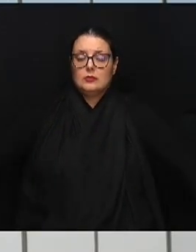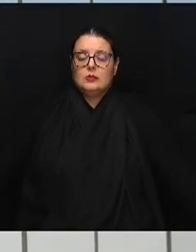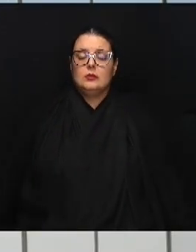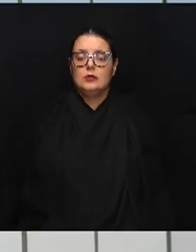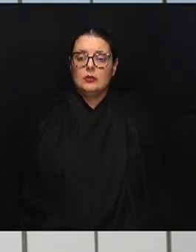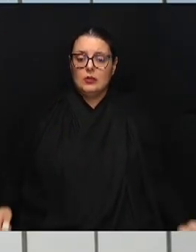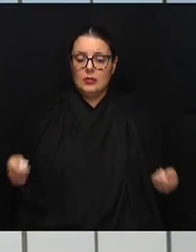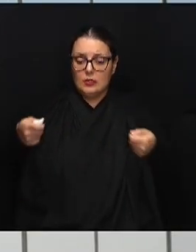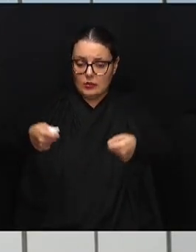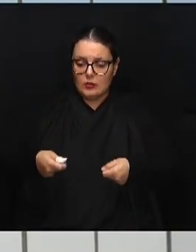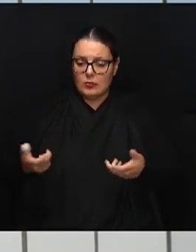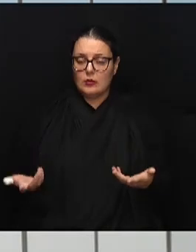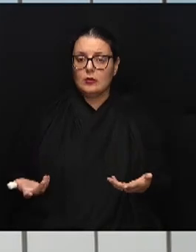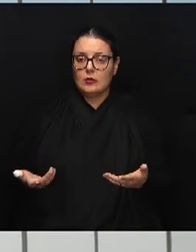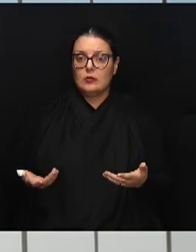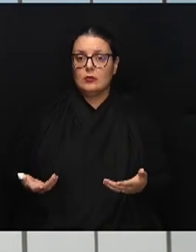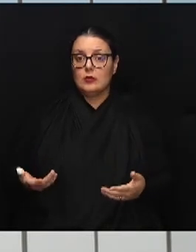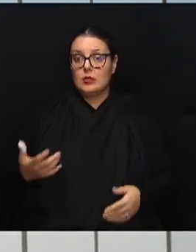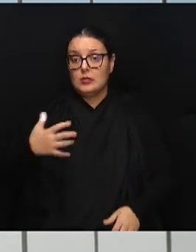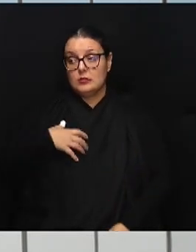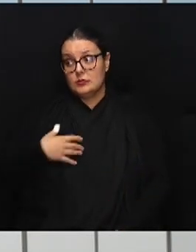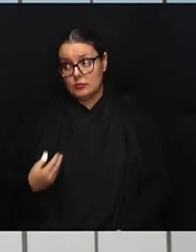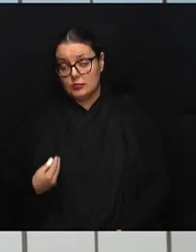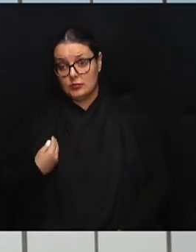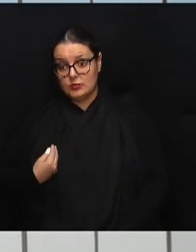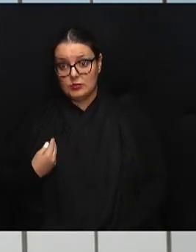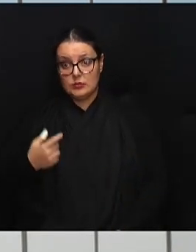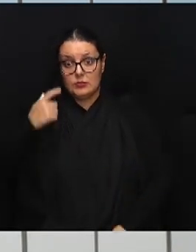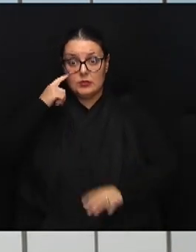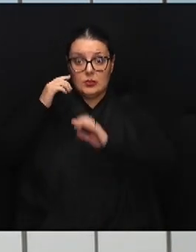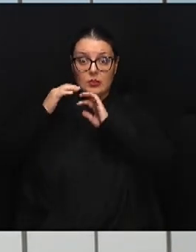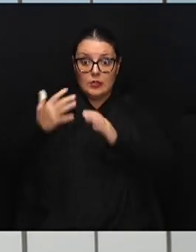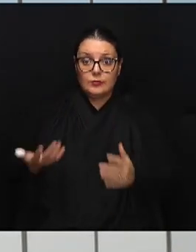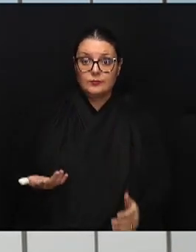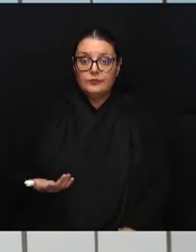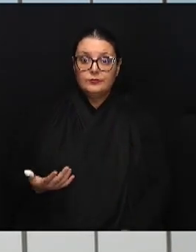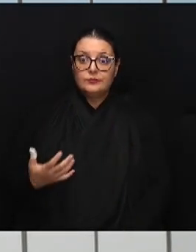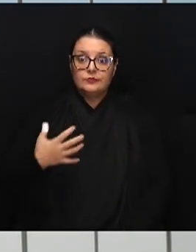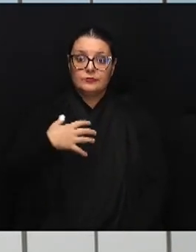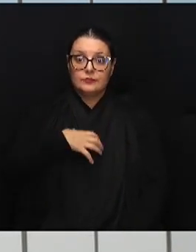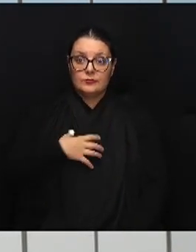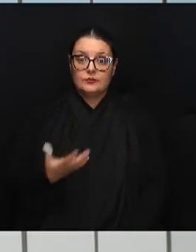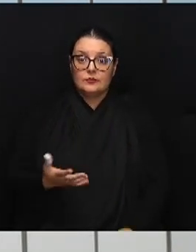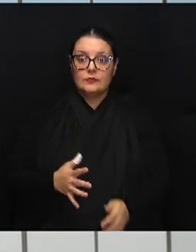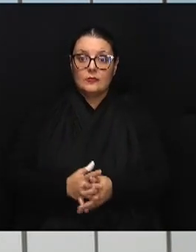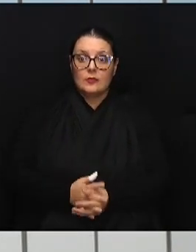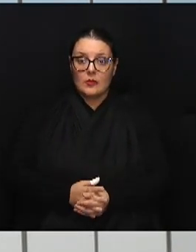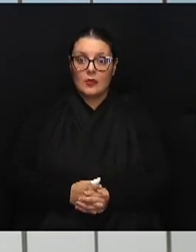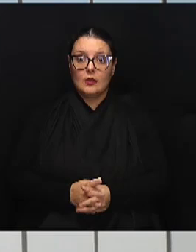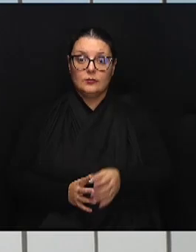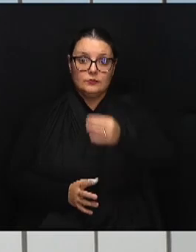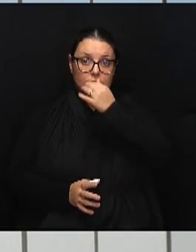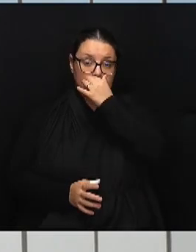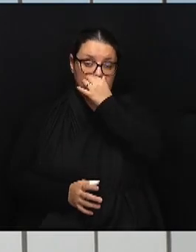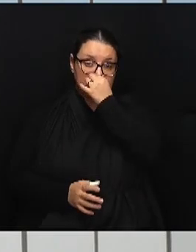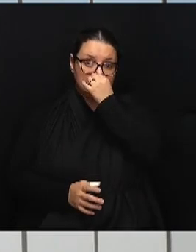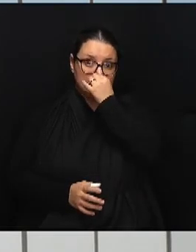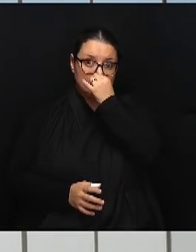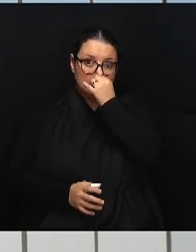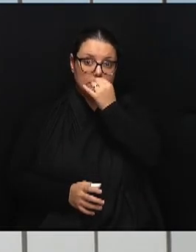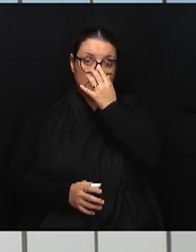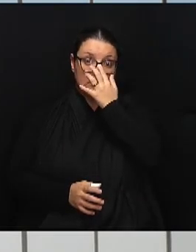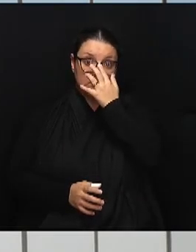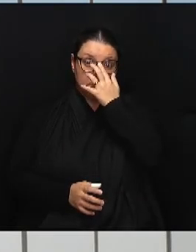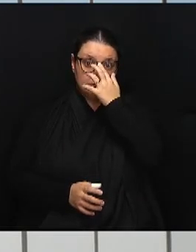concretizar esse modo de viver, esse modo de pensar, esse modo de sentir, né? Mas é